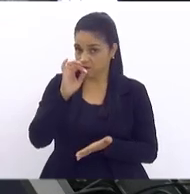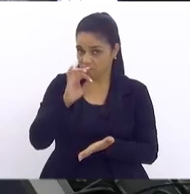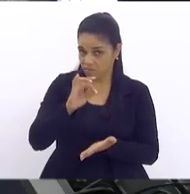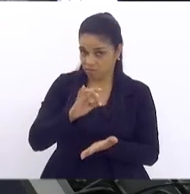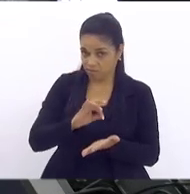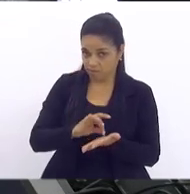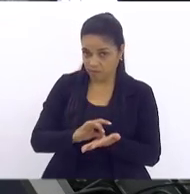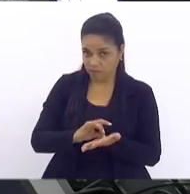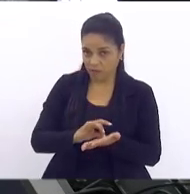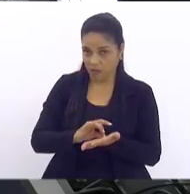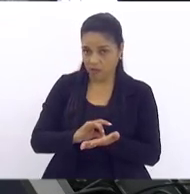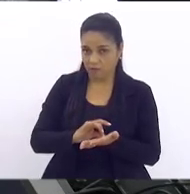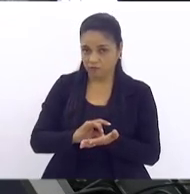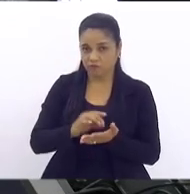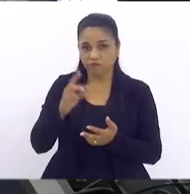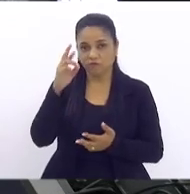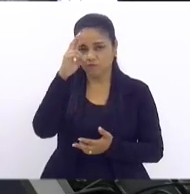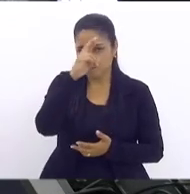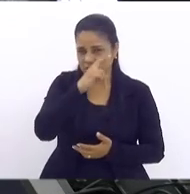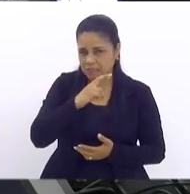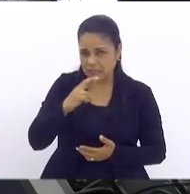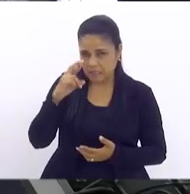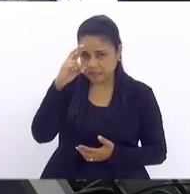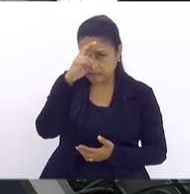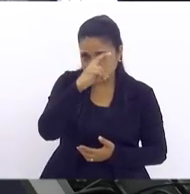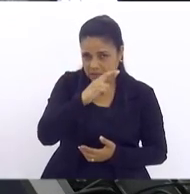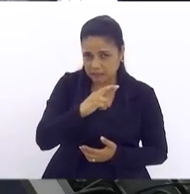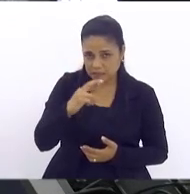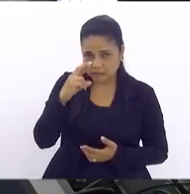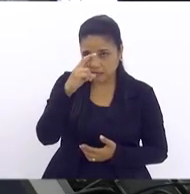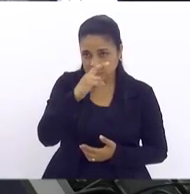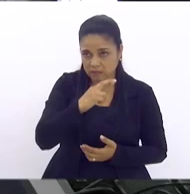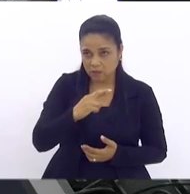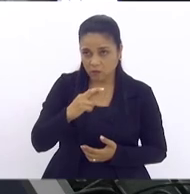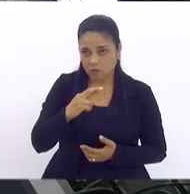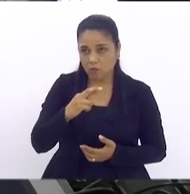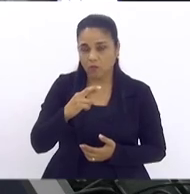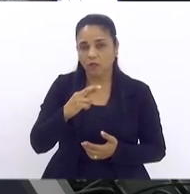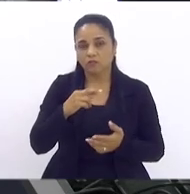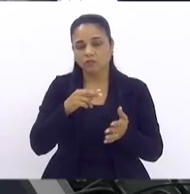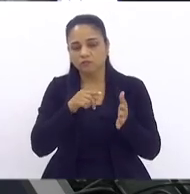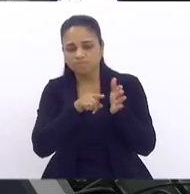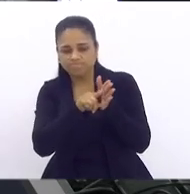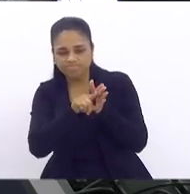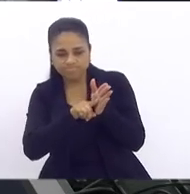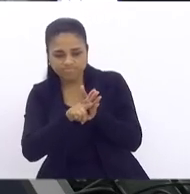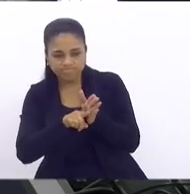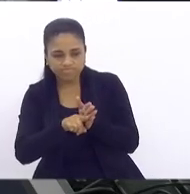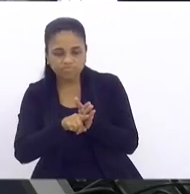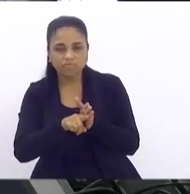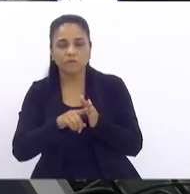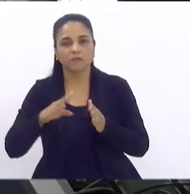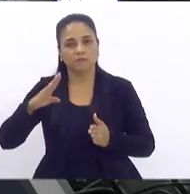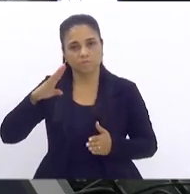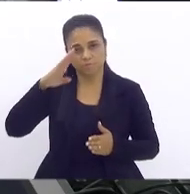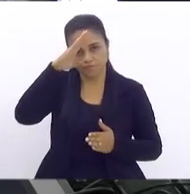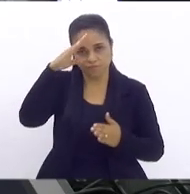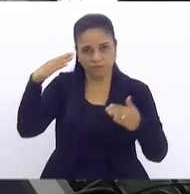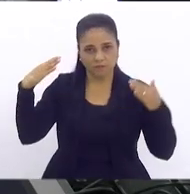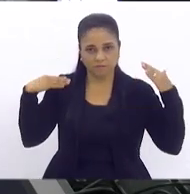essa parte que foi dito de fiscalização, na verdade, a gente faz uma supervisão funcional das capitanias, né? Então,